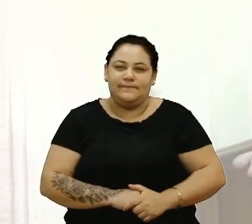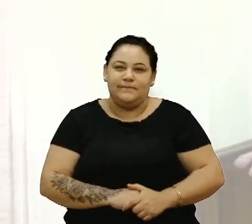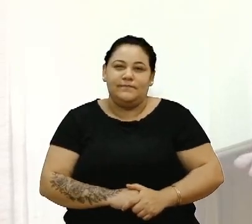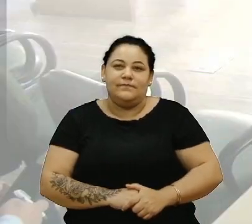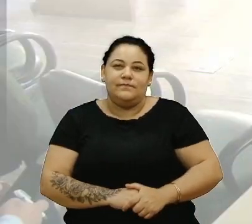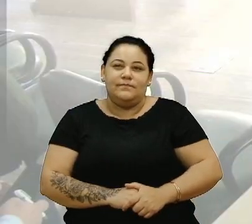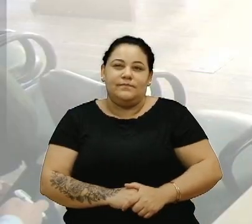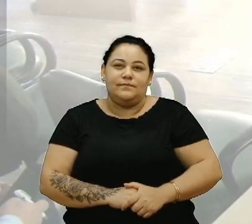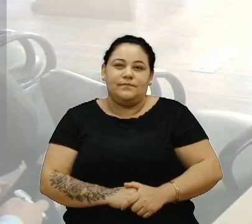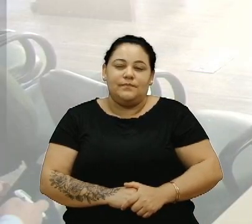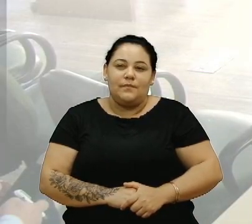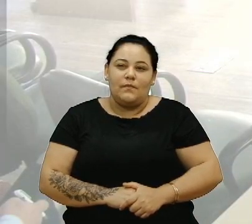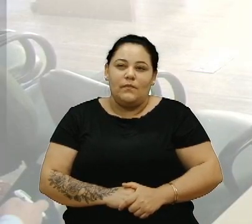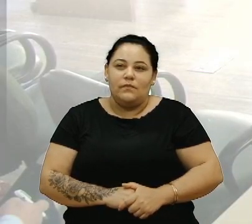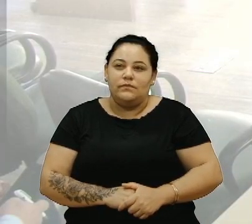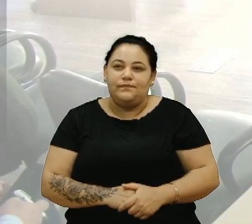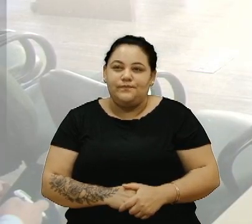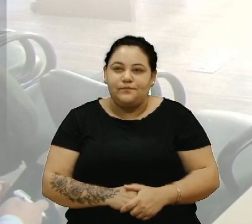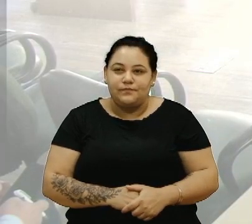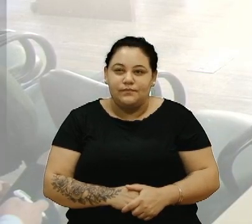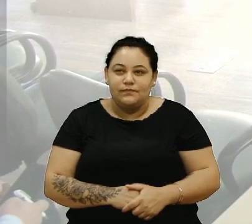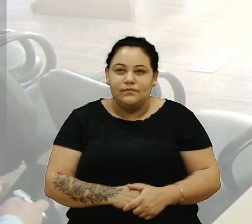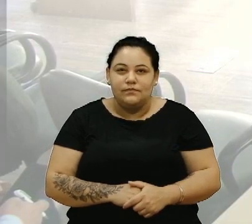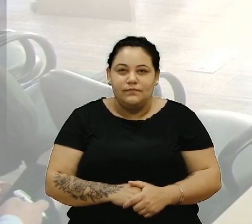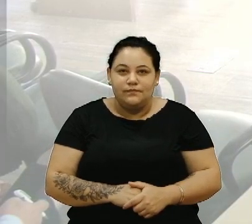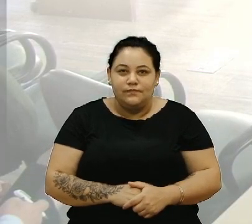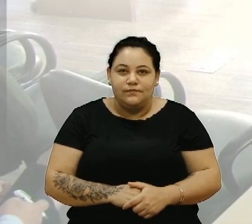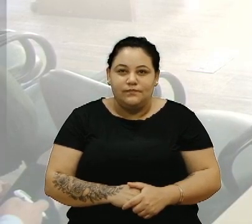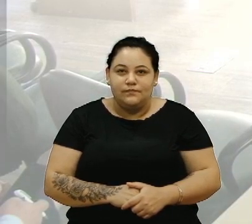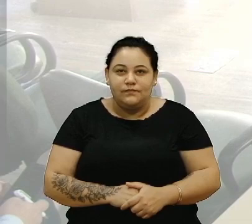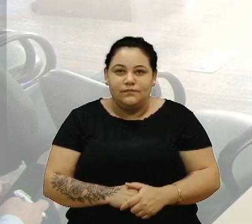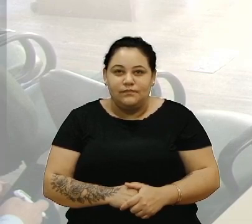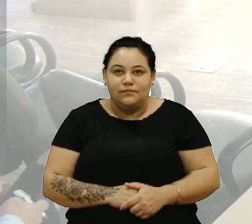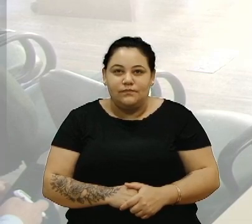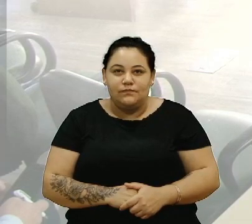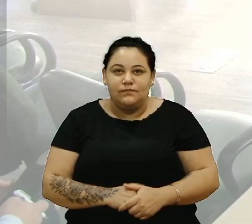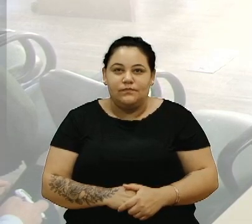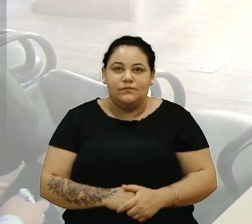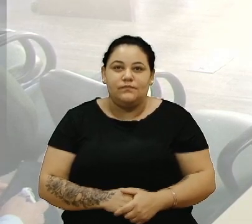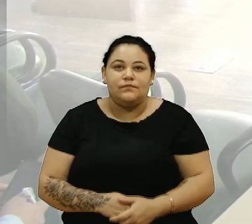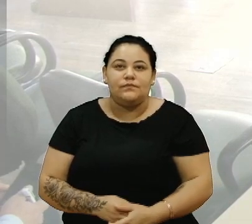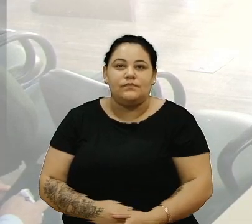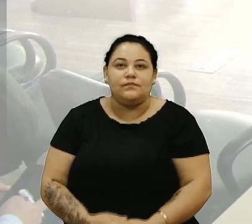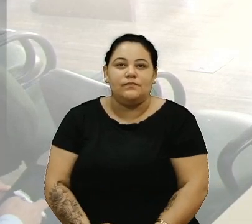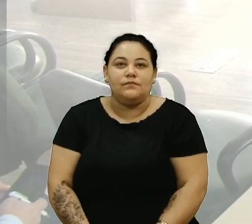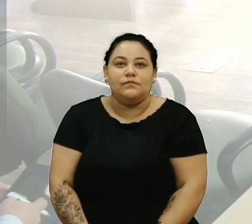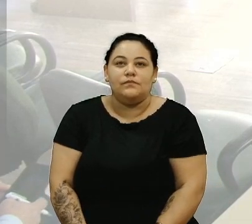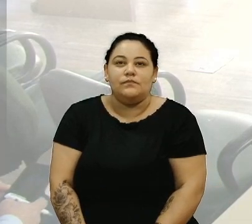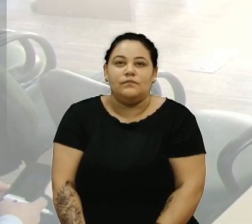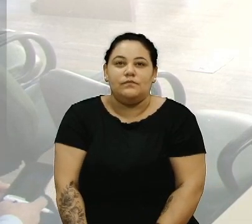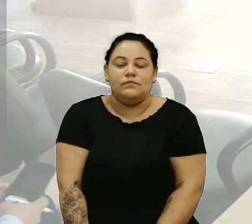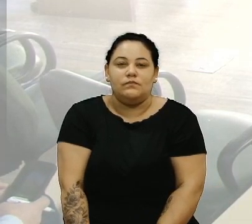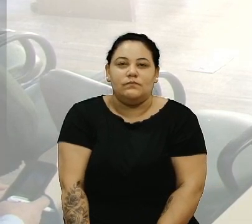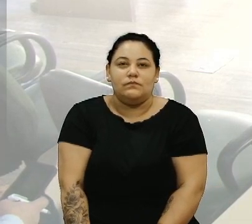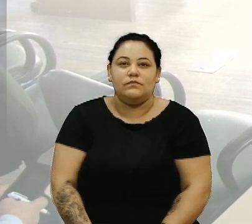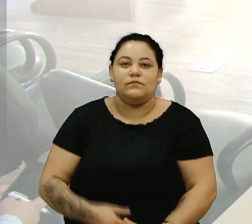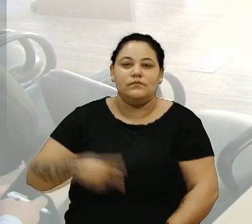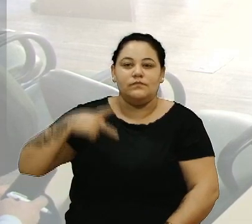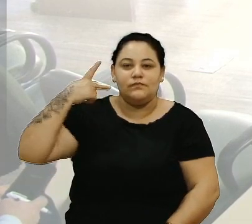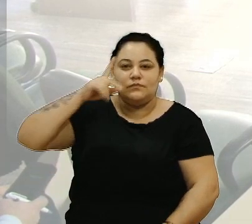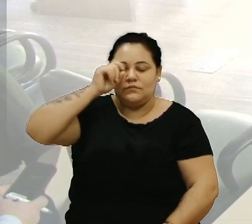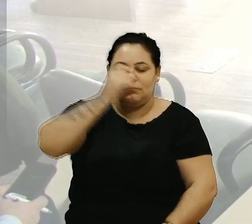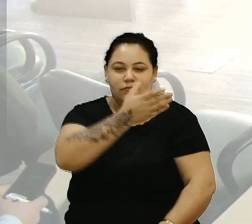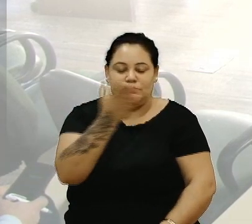Cadori. Vereador Scalco, o senhor sabe que a Comissão de Saúde,